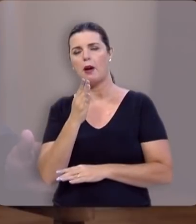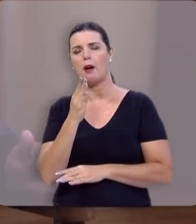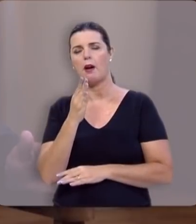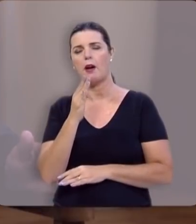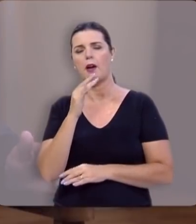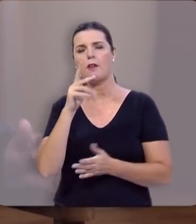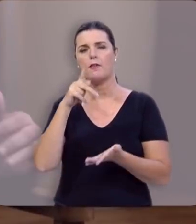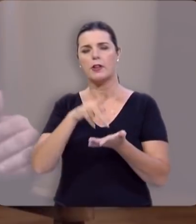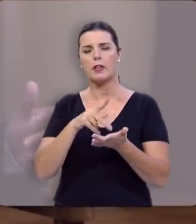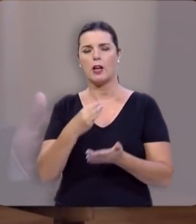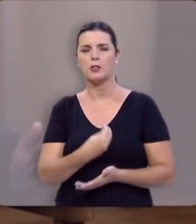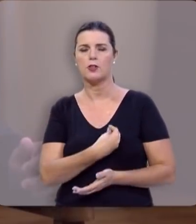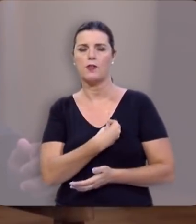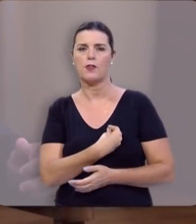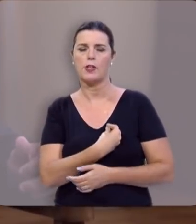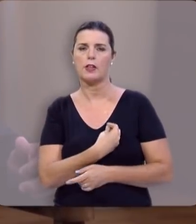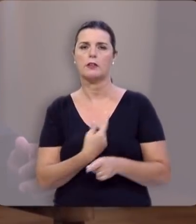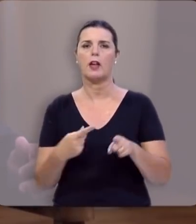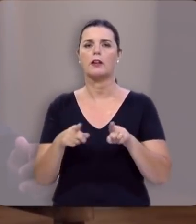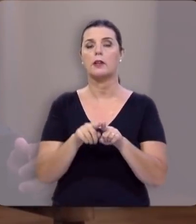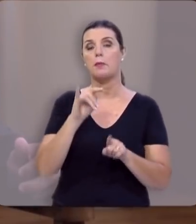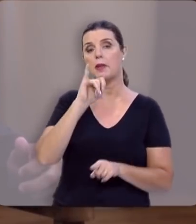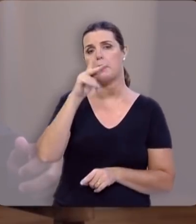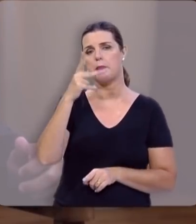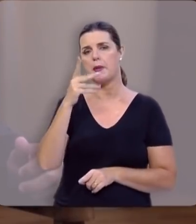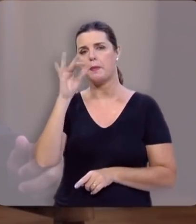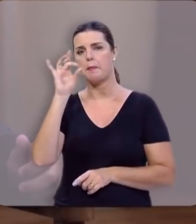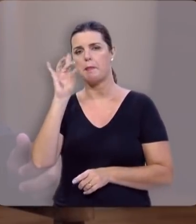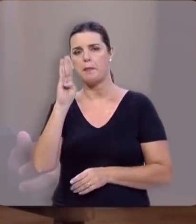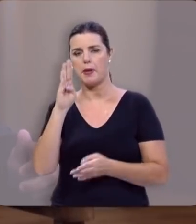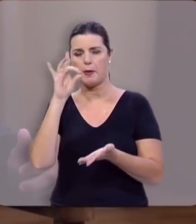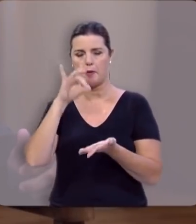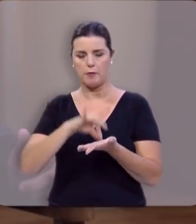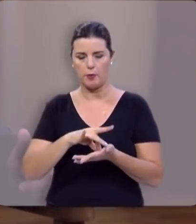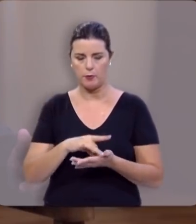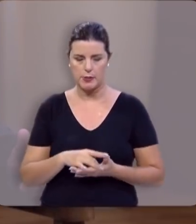youtube.com/programa Verdade e Vida e também o